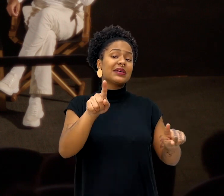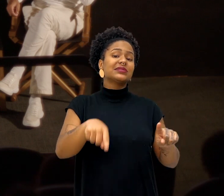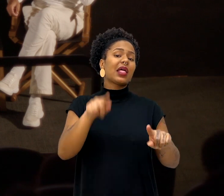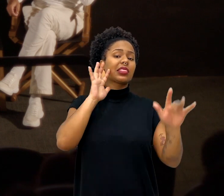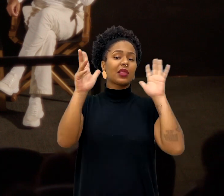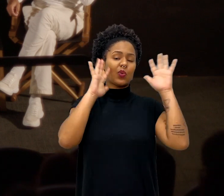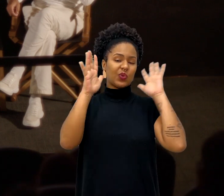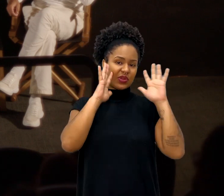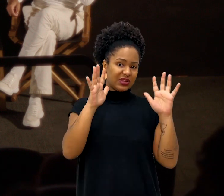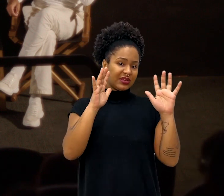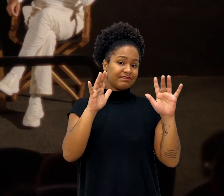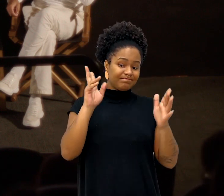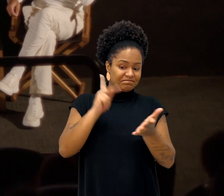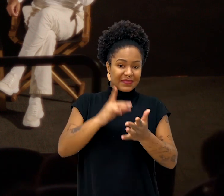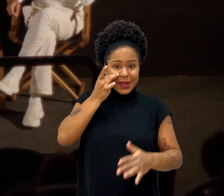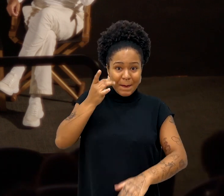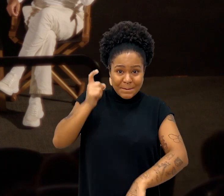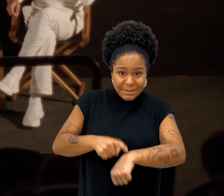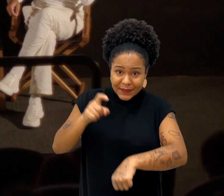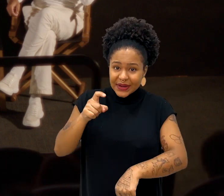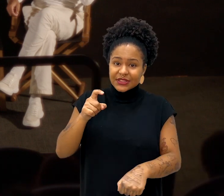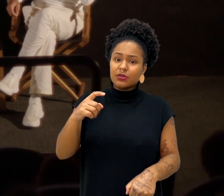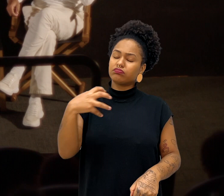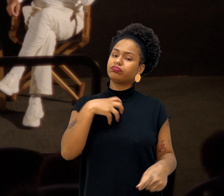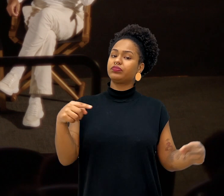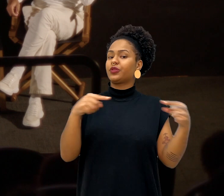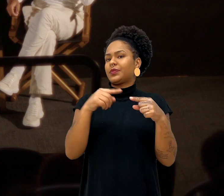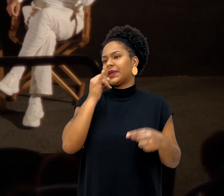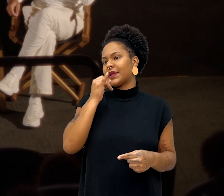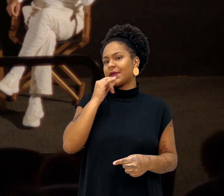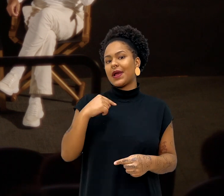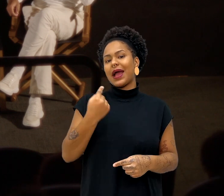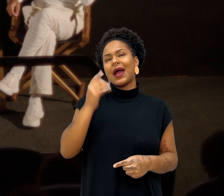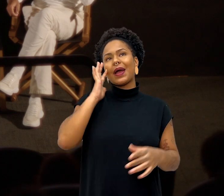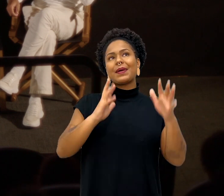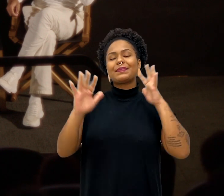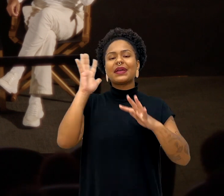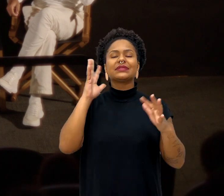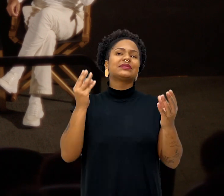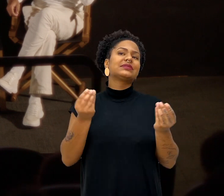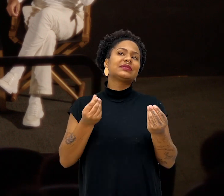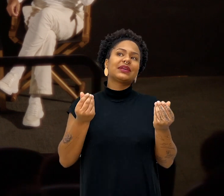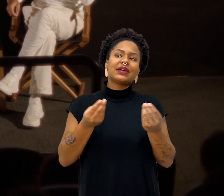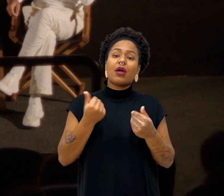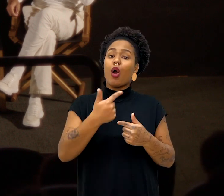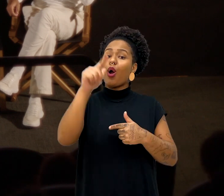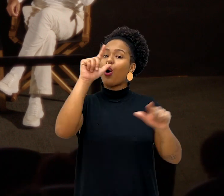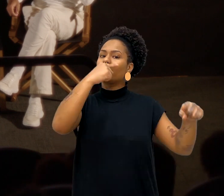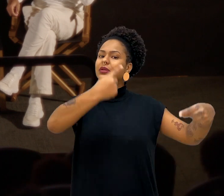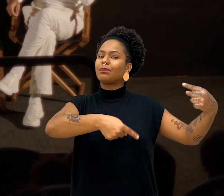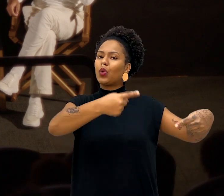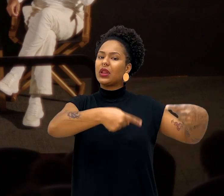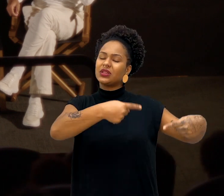ambientalista, também pode pensar, mas que são nomenclaturas teóricas, mas que, na prática, fazem muito sentido quando